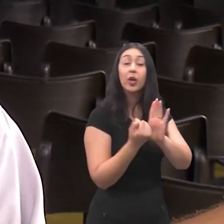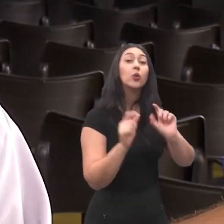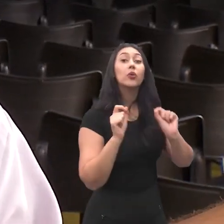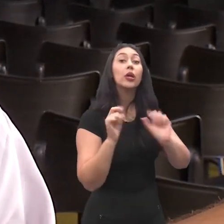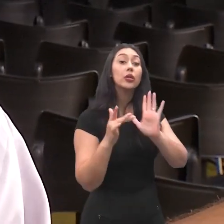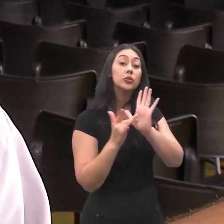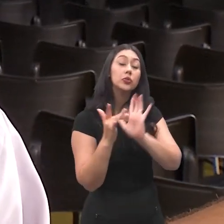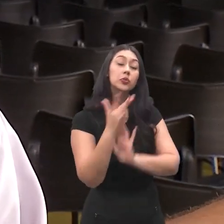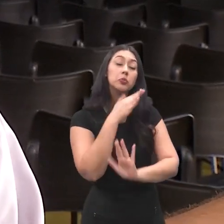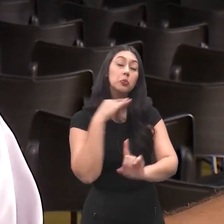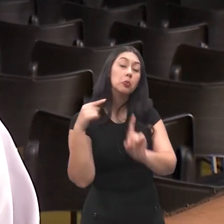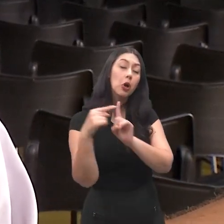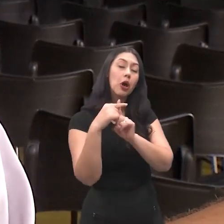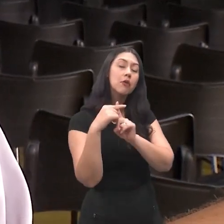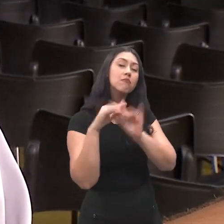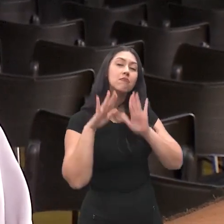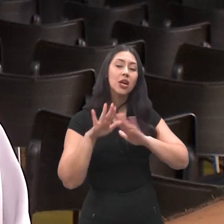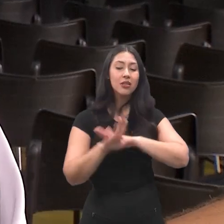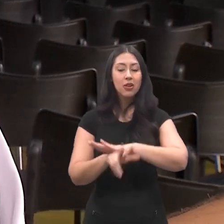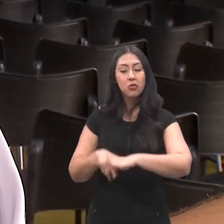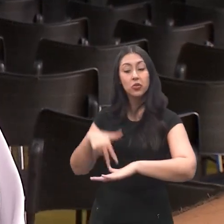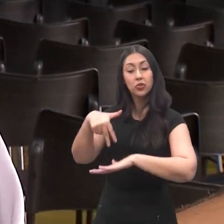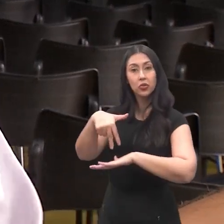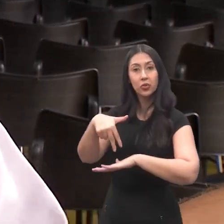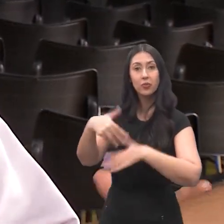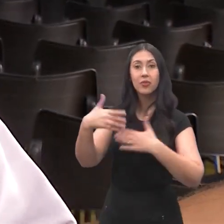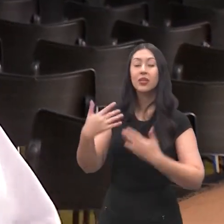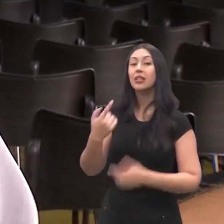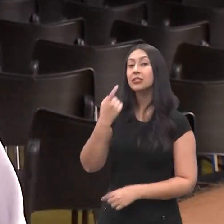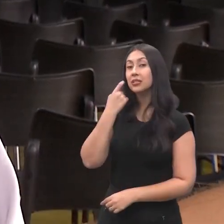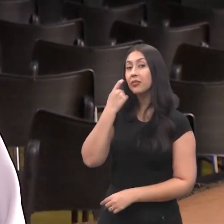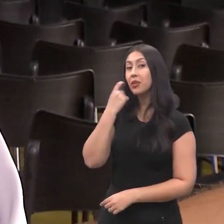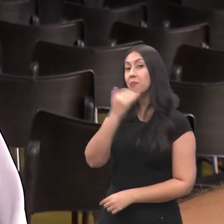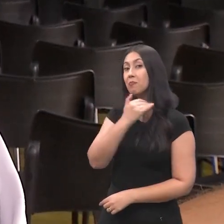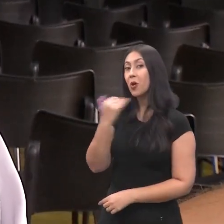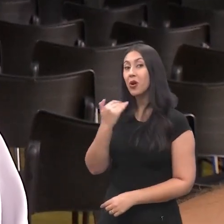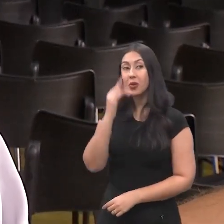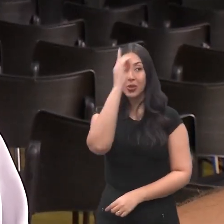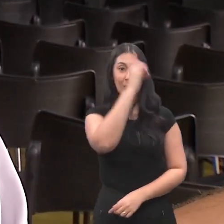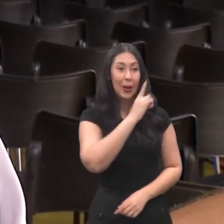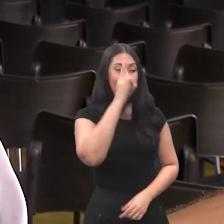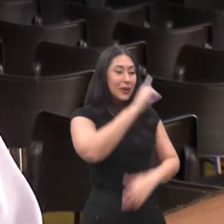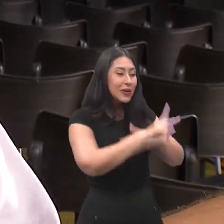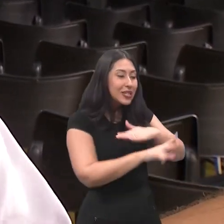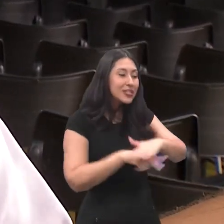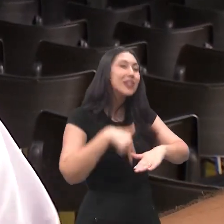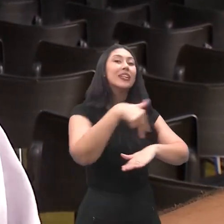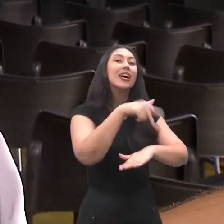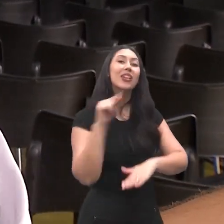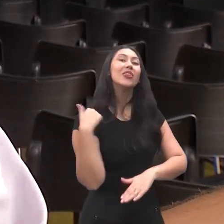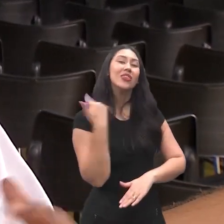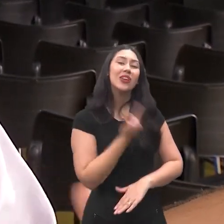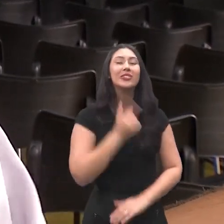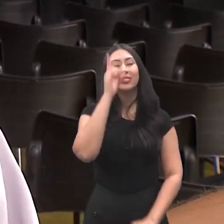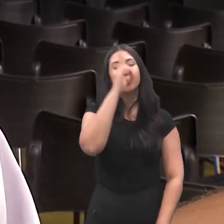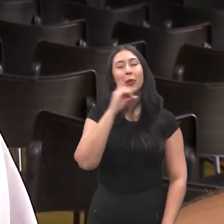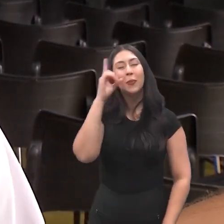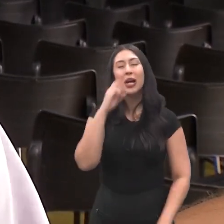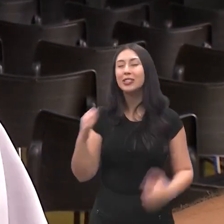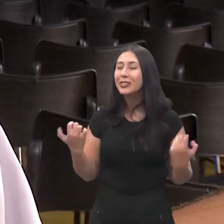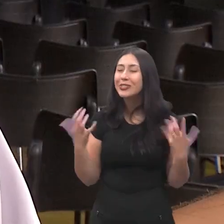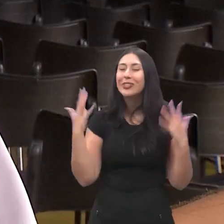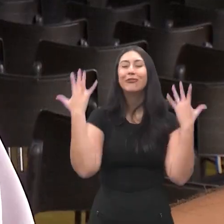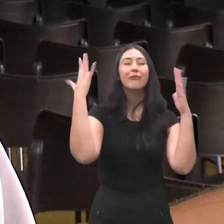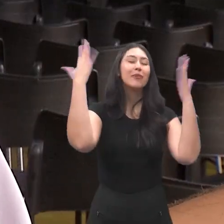cristã é a morte e a ressurreição de Jesus. Como Jesus morreu na sexta-feira e ressuscitou no domingo, então a gente celebra no domingo